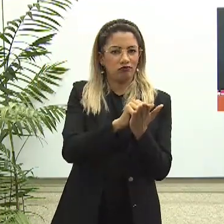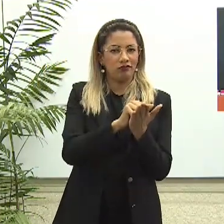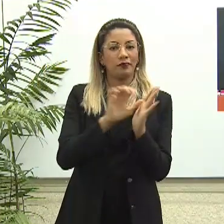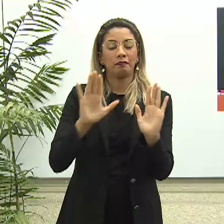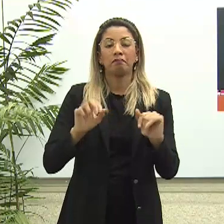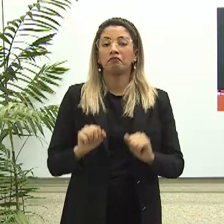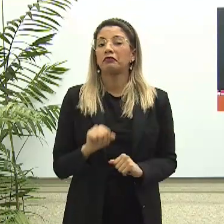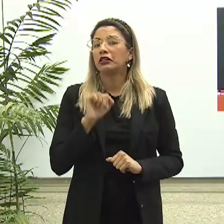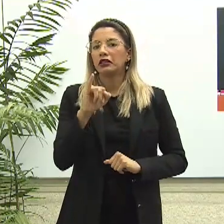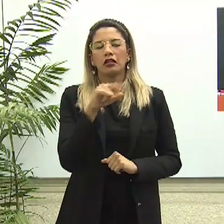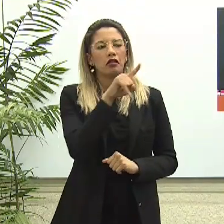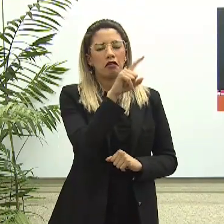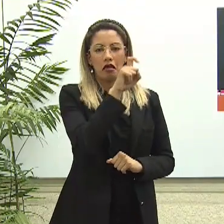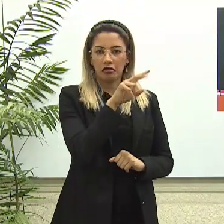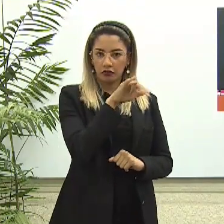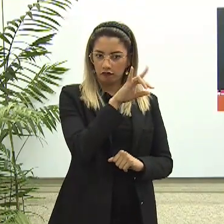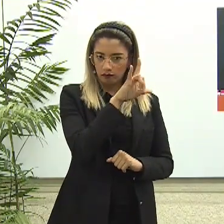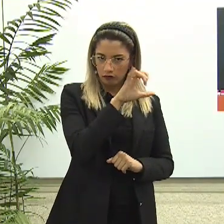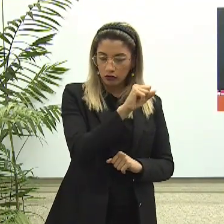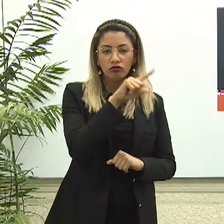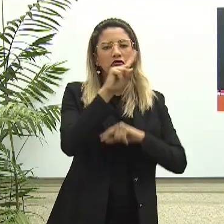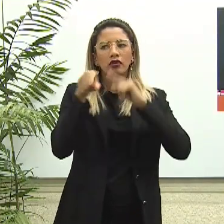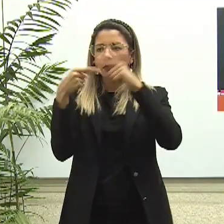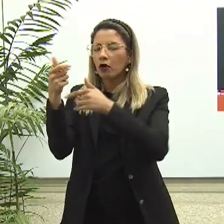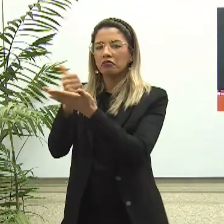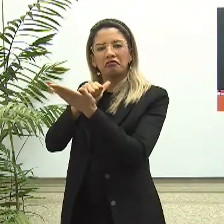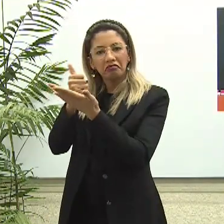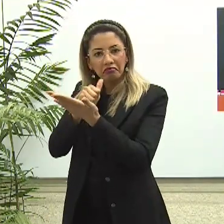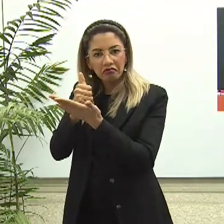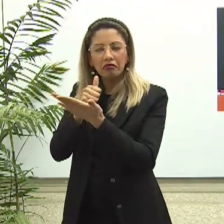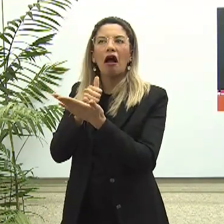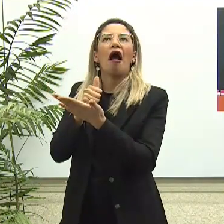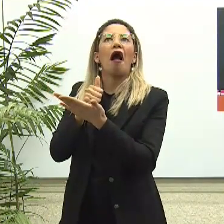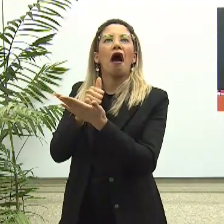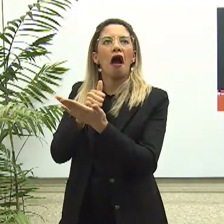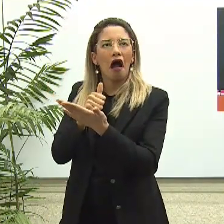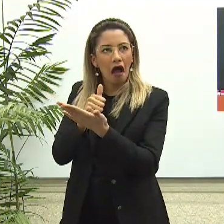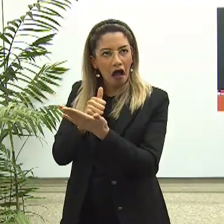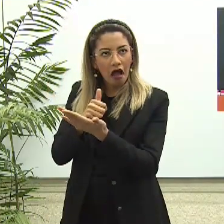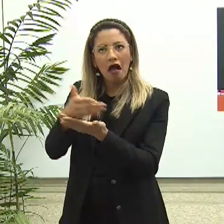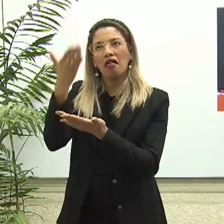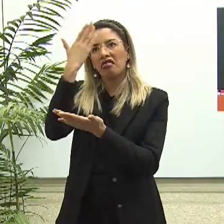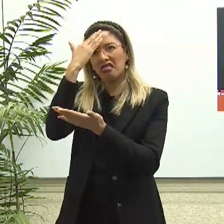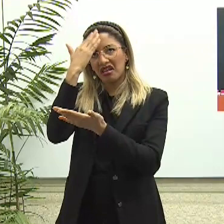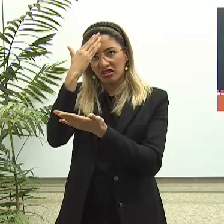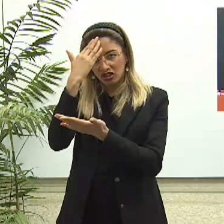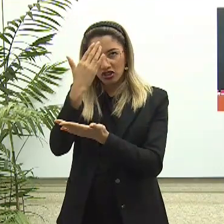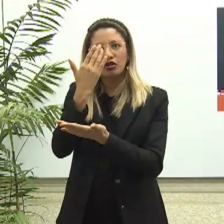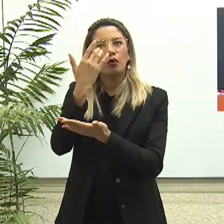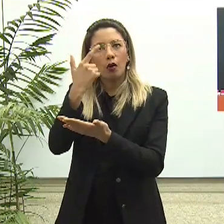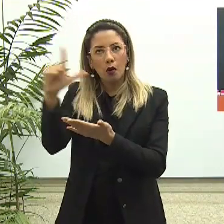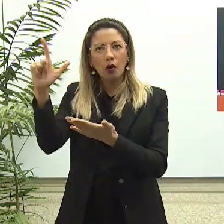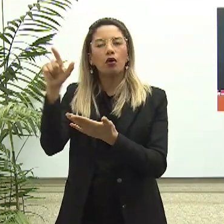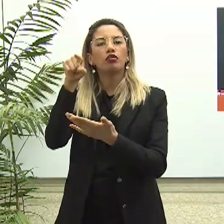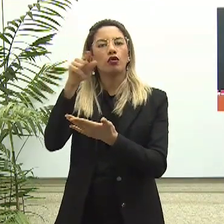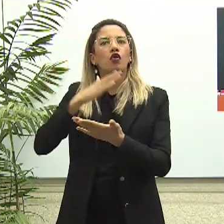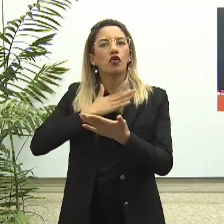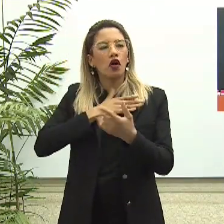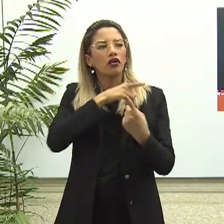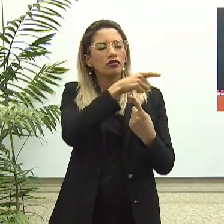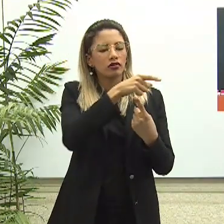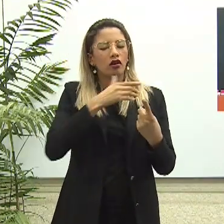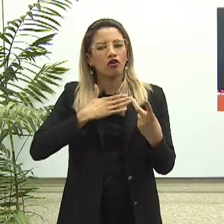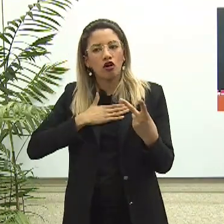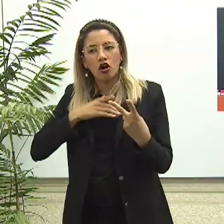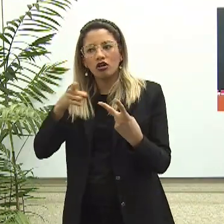ver videogame ah esse aqui incel outro perfil vai criando perfis e a partir desses perfis ela